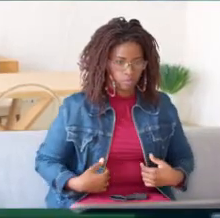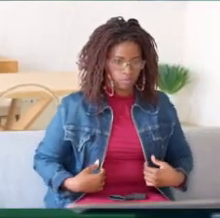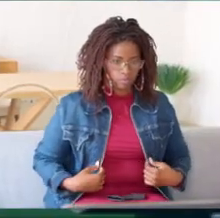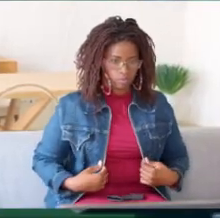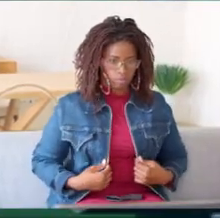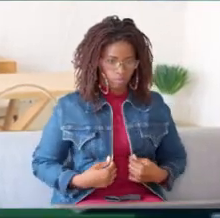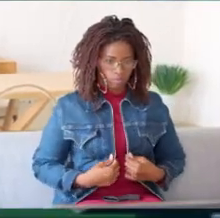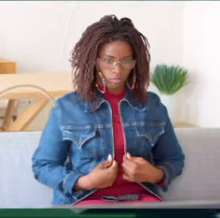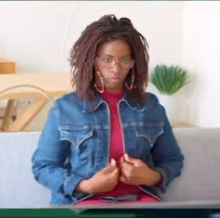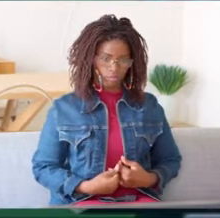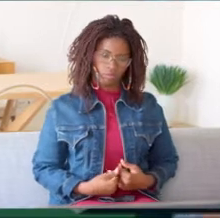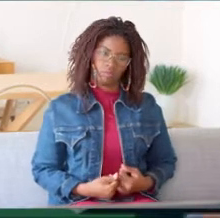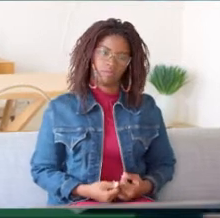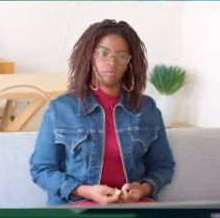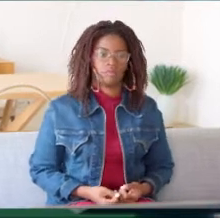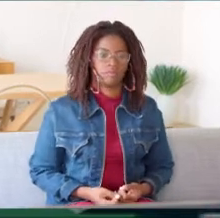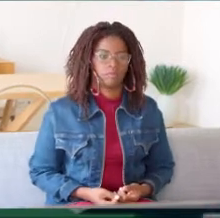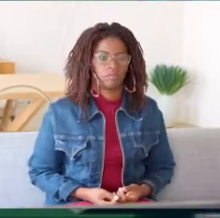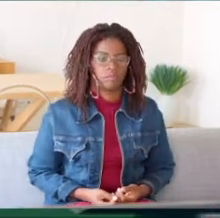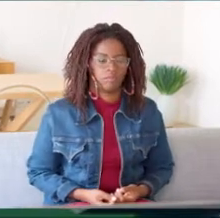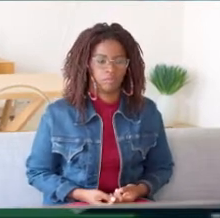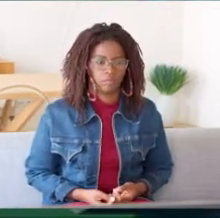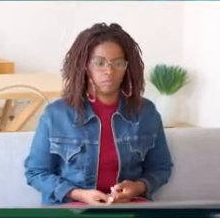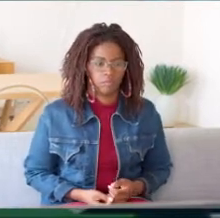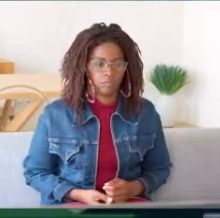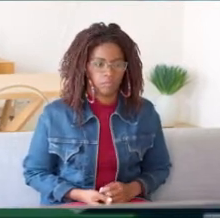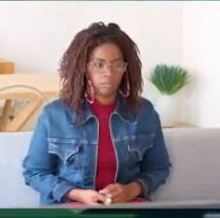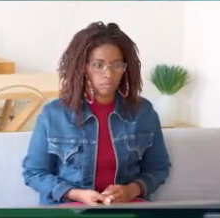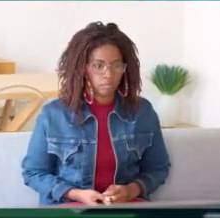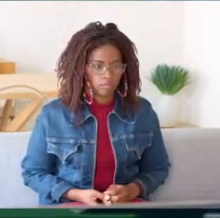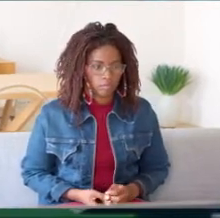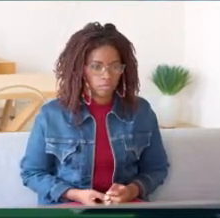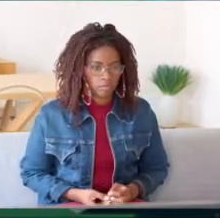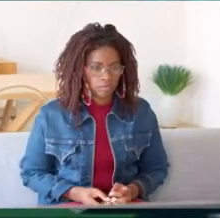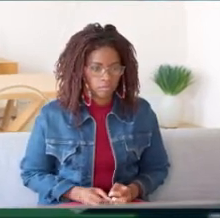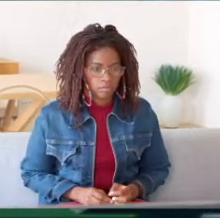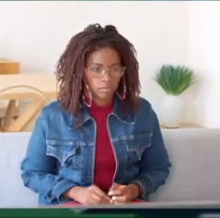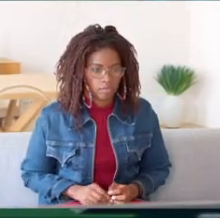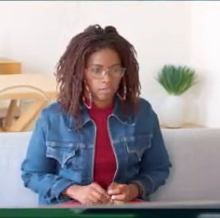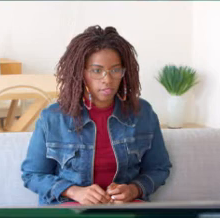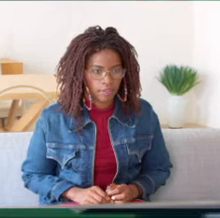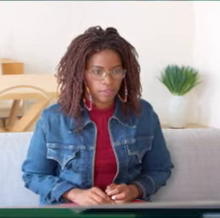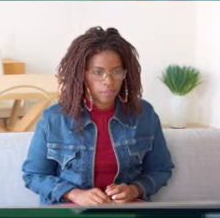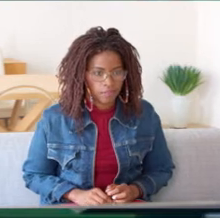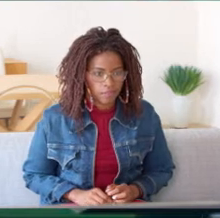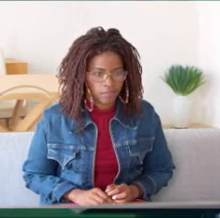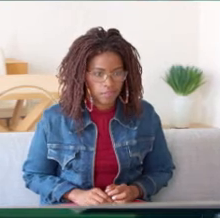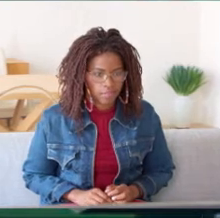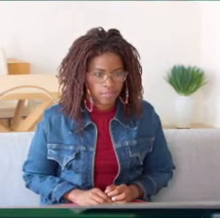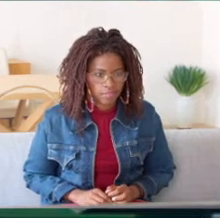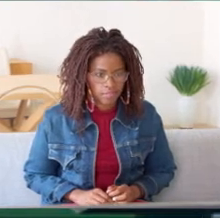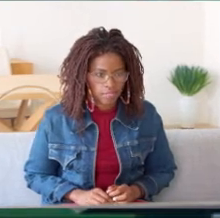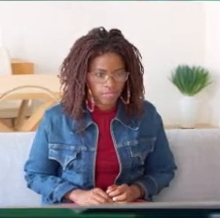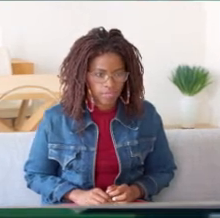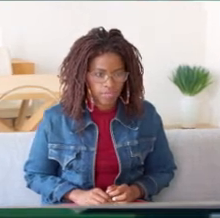característica sua ficou calado fazer experiência mudar jogador de posição ao tentar outras soluções isso só você só vai saber trabalhando com o cara